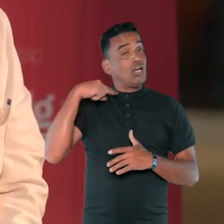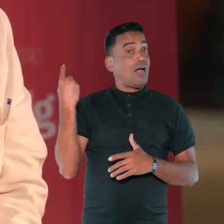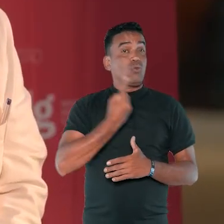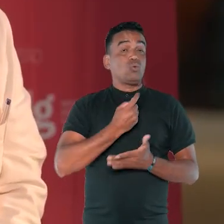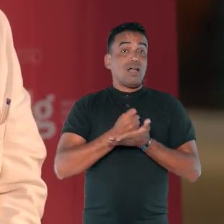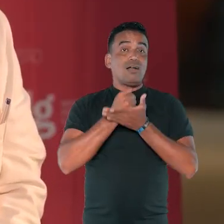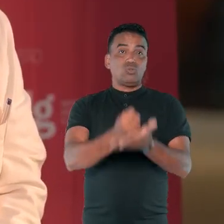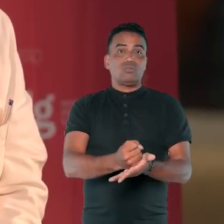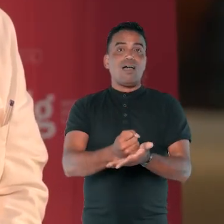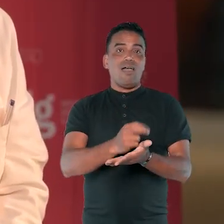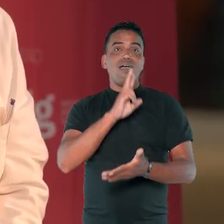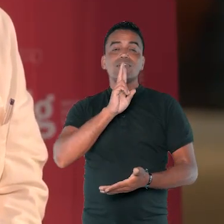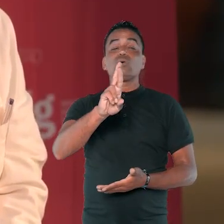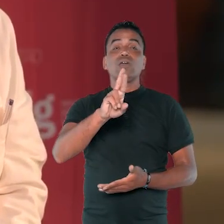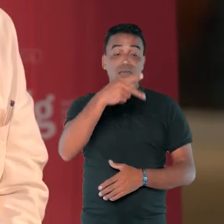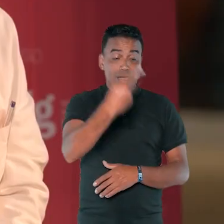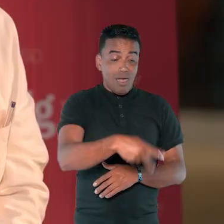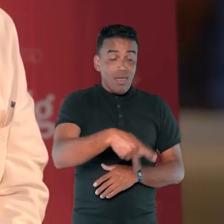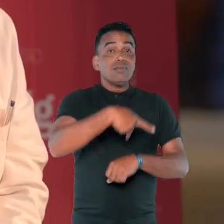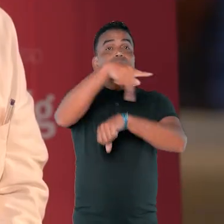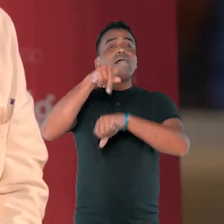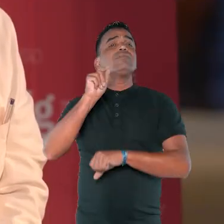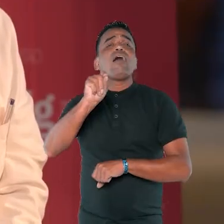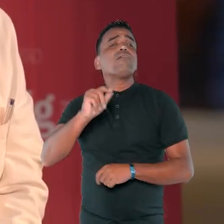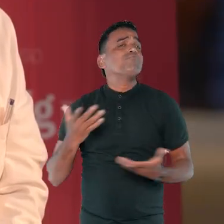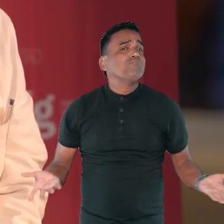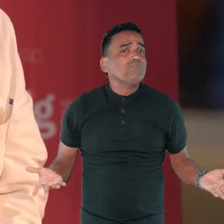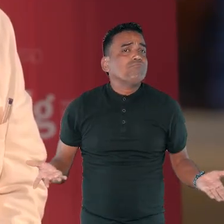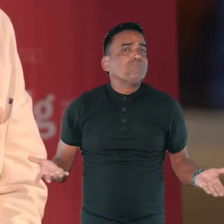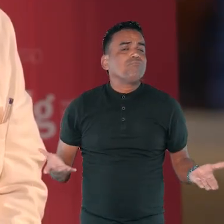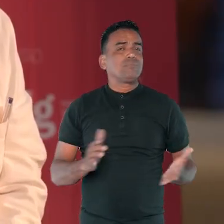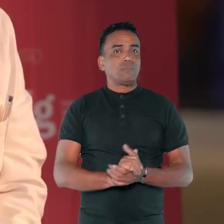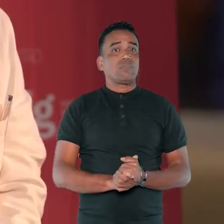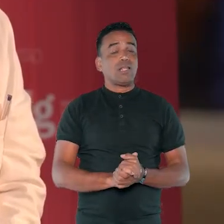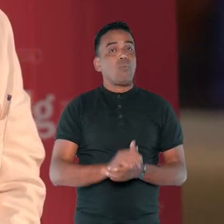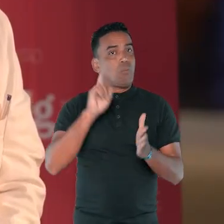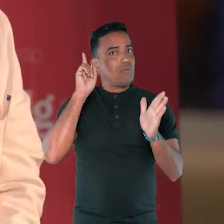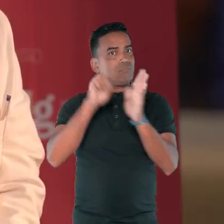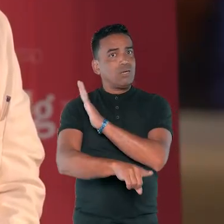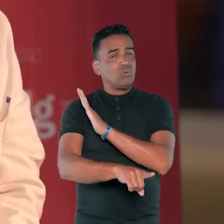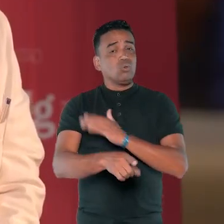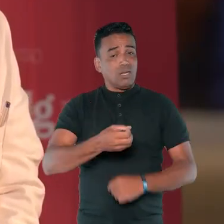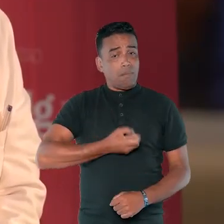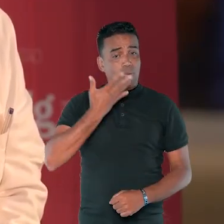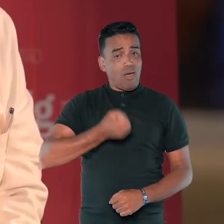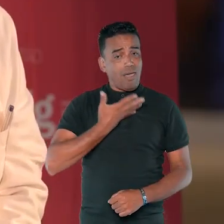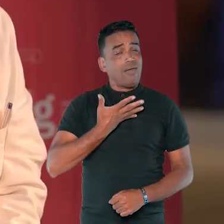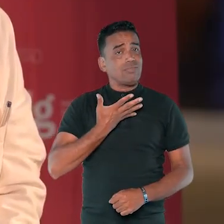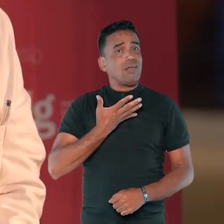a responder que país é este, né? É uma pergunta que o poeta se